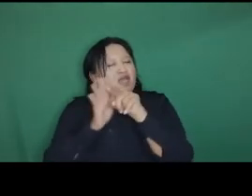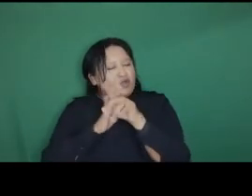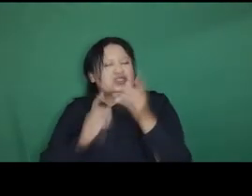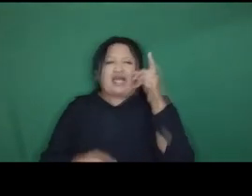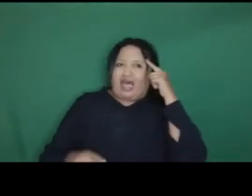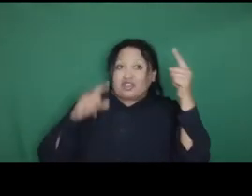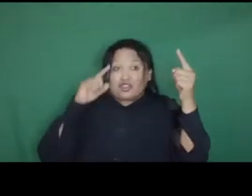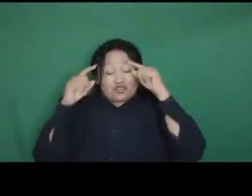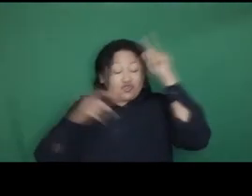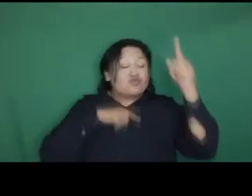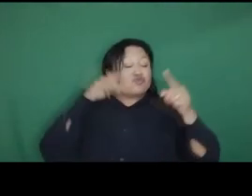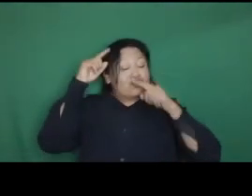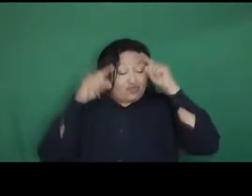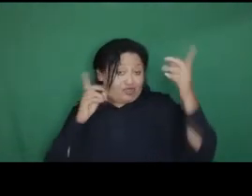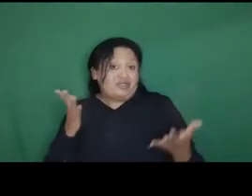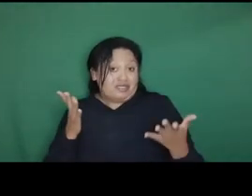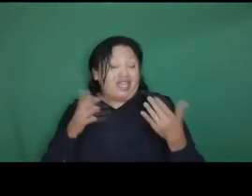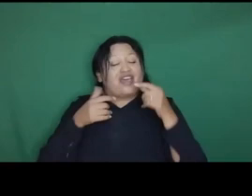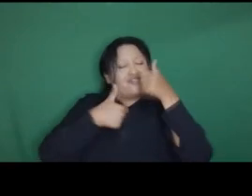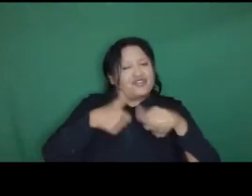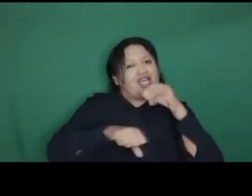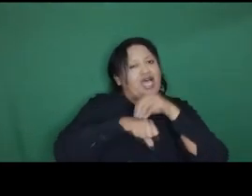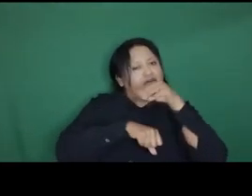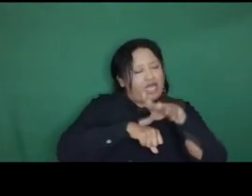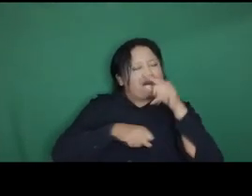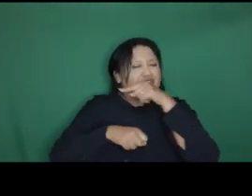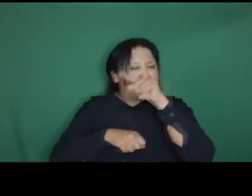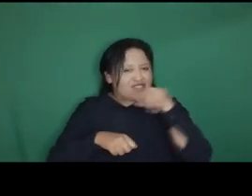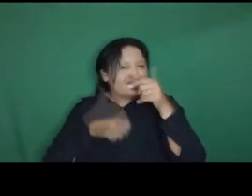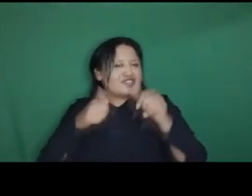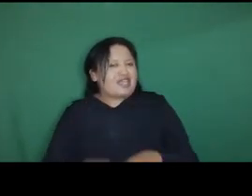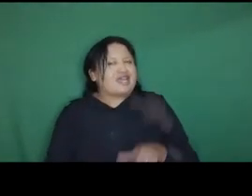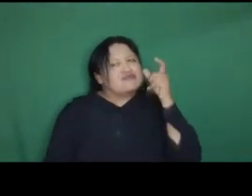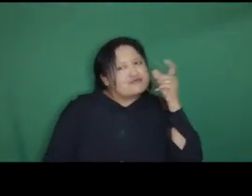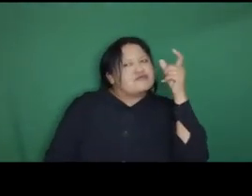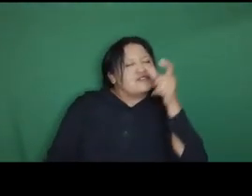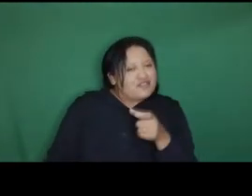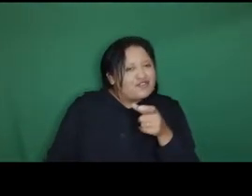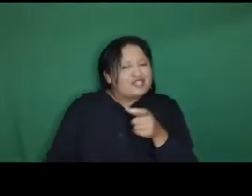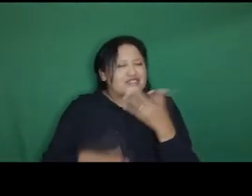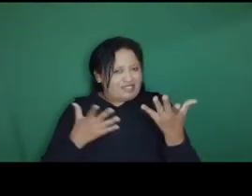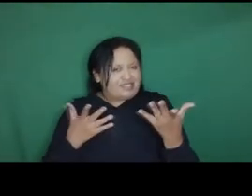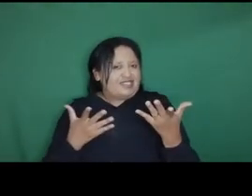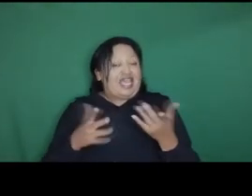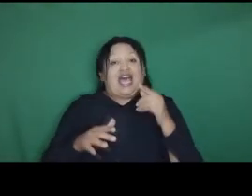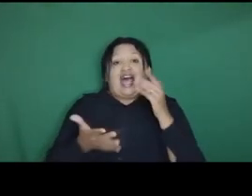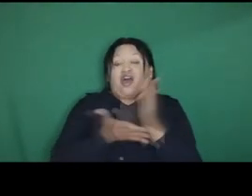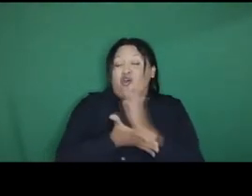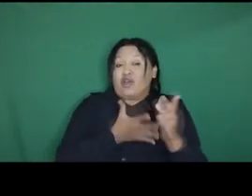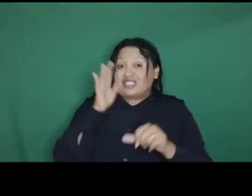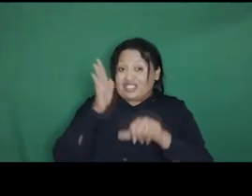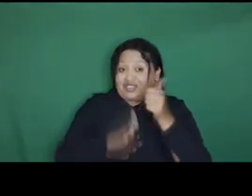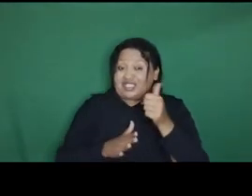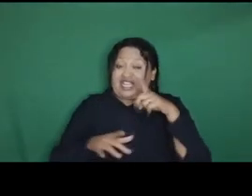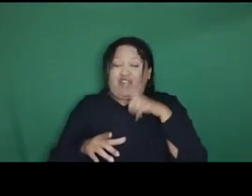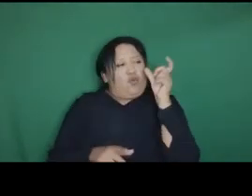elaboração das questões os mecanismos Às vezes aqui se tivesse uma palavra é como principais ou algo do tipo